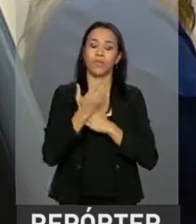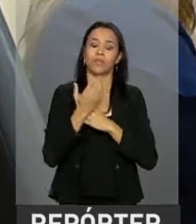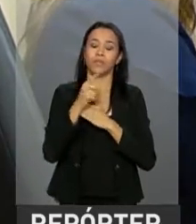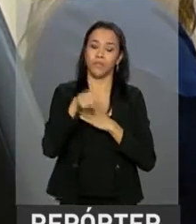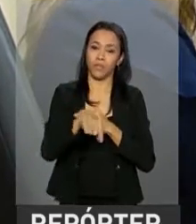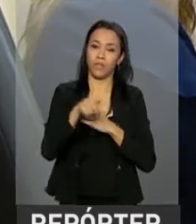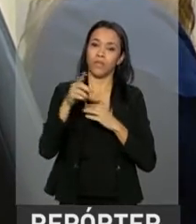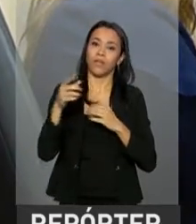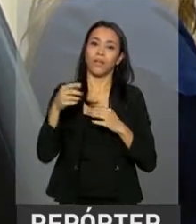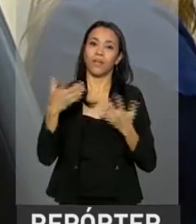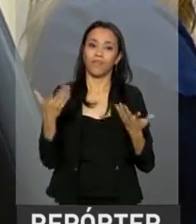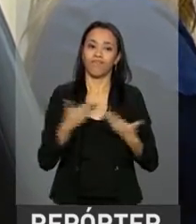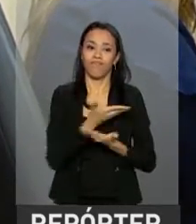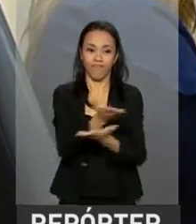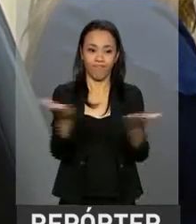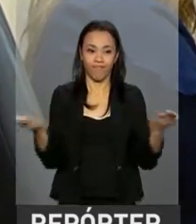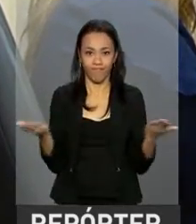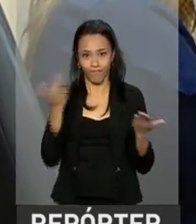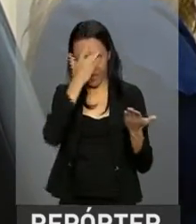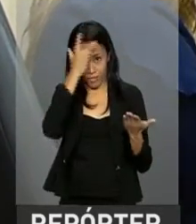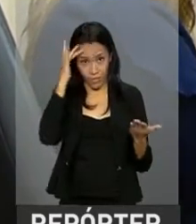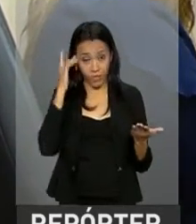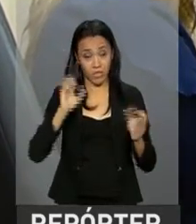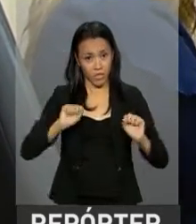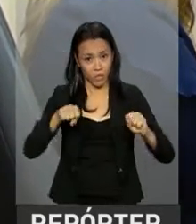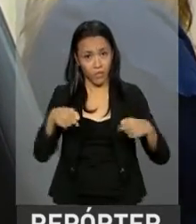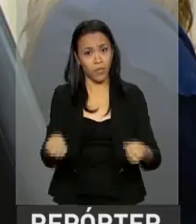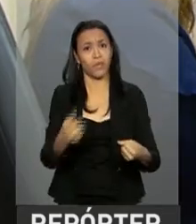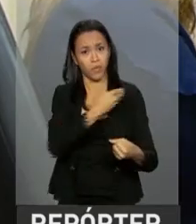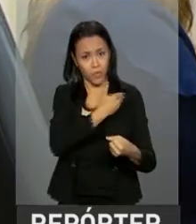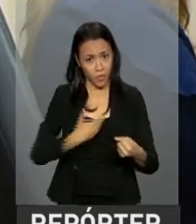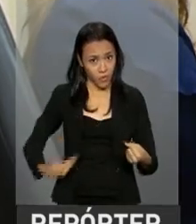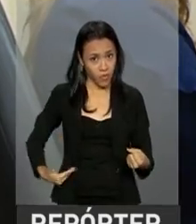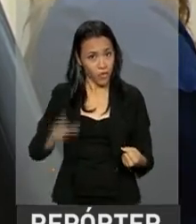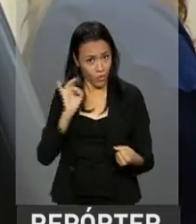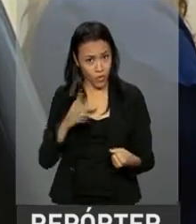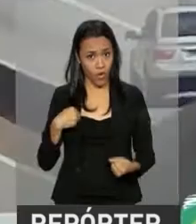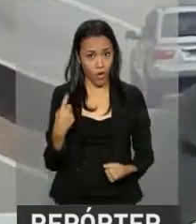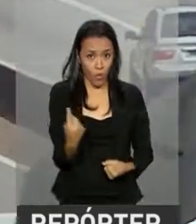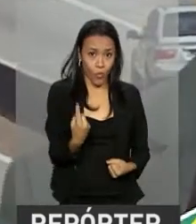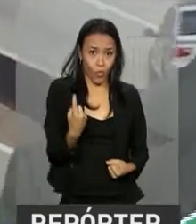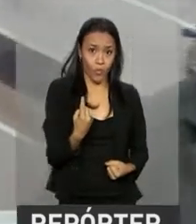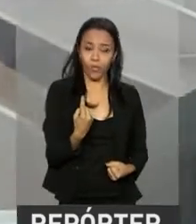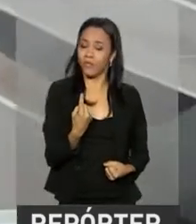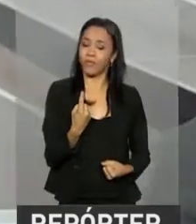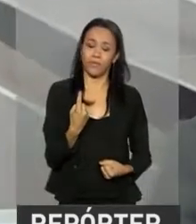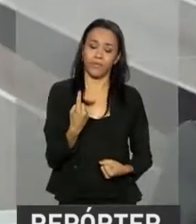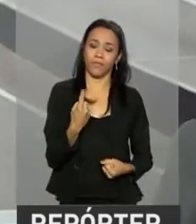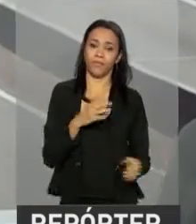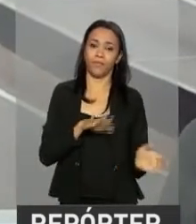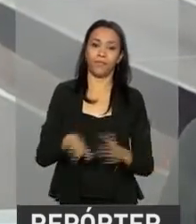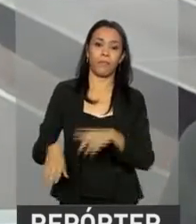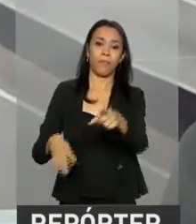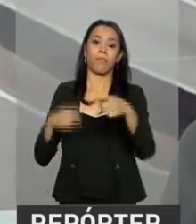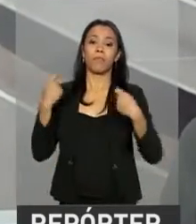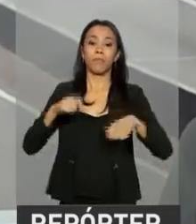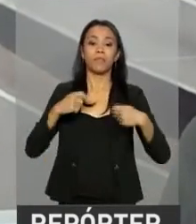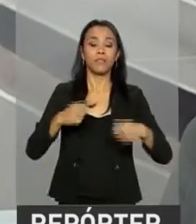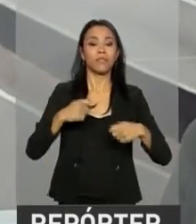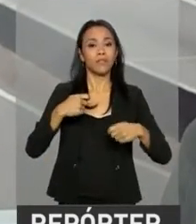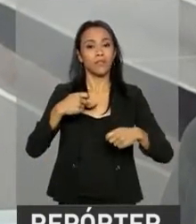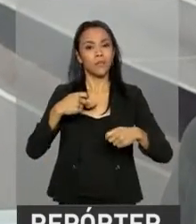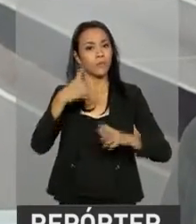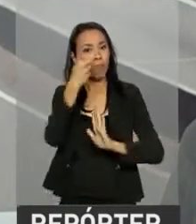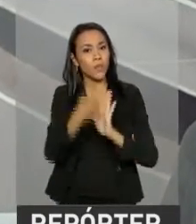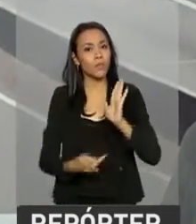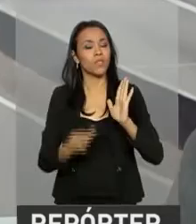trouxe à população mas os esforços do governo não funcionam sozinhos nós temos o desenvolvimento de projetos